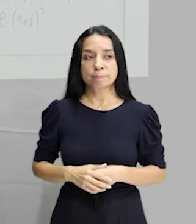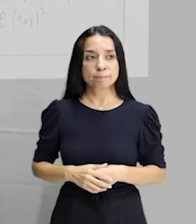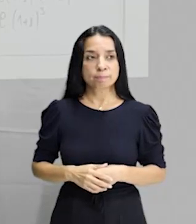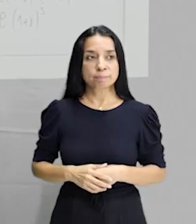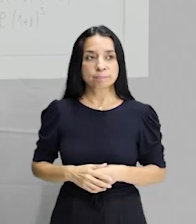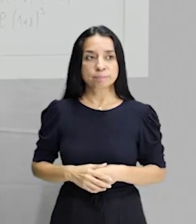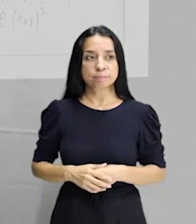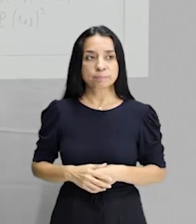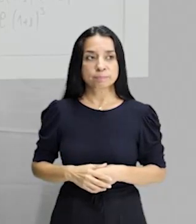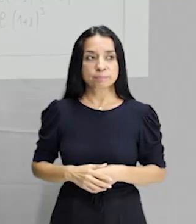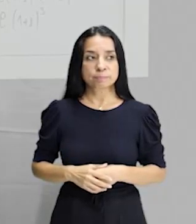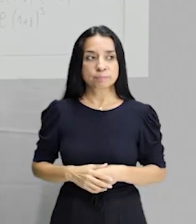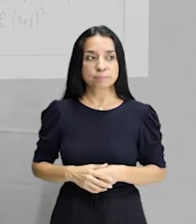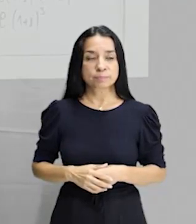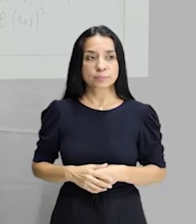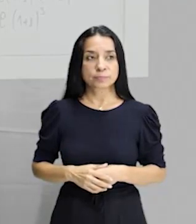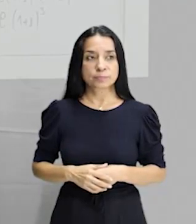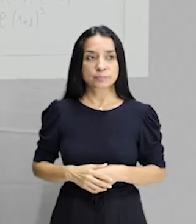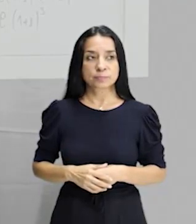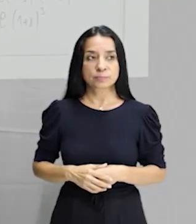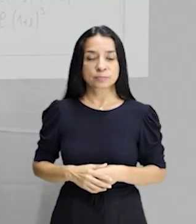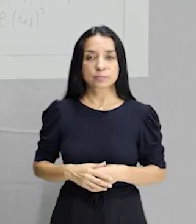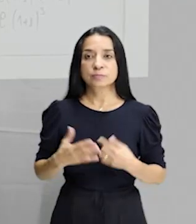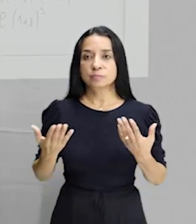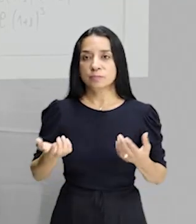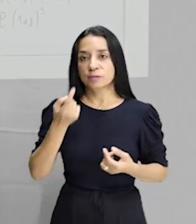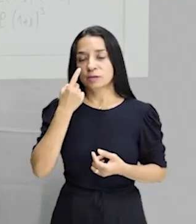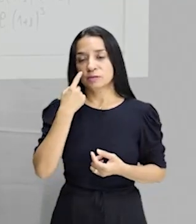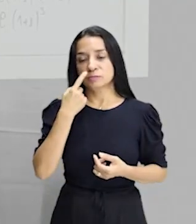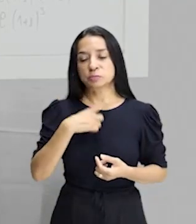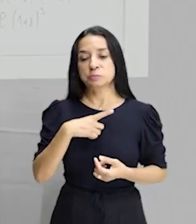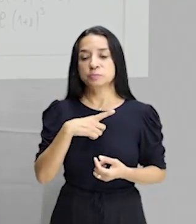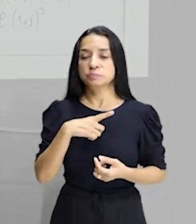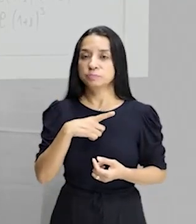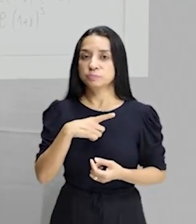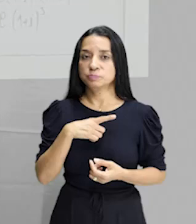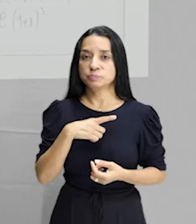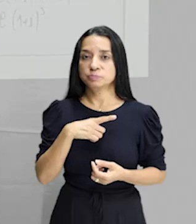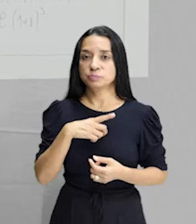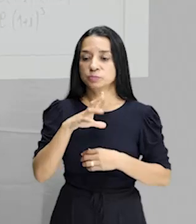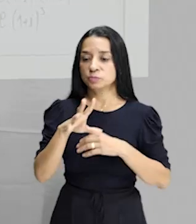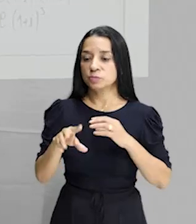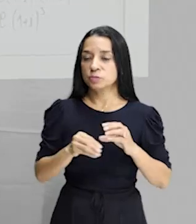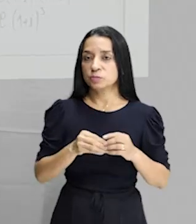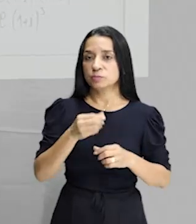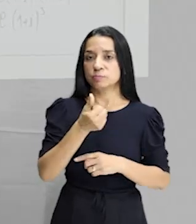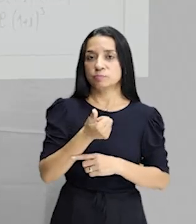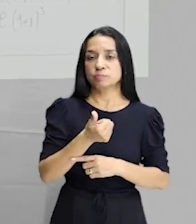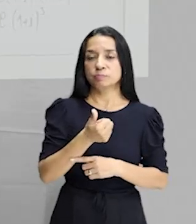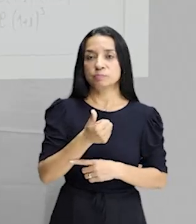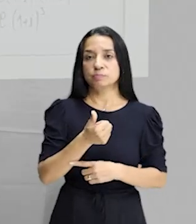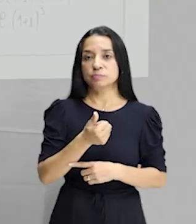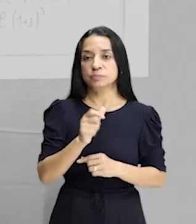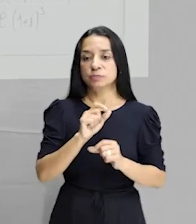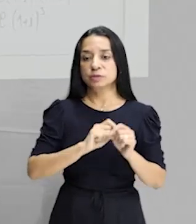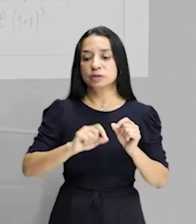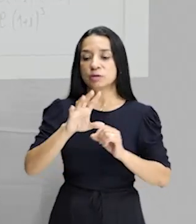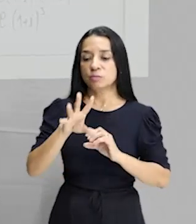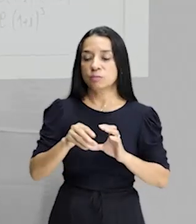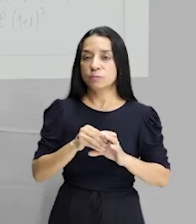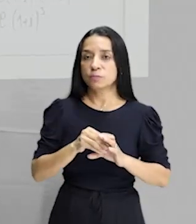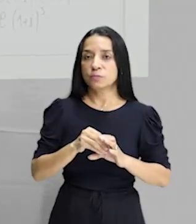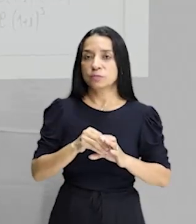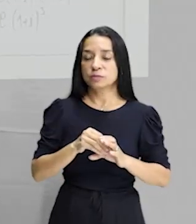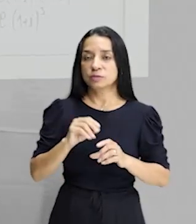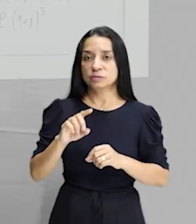certo beleza E aí você vai ter um montante que é o montante